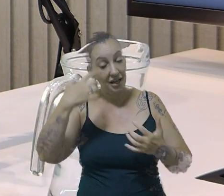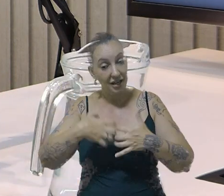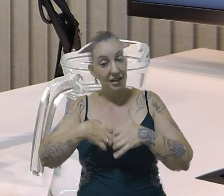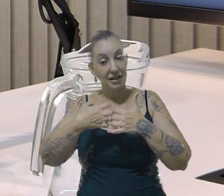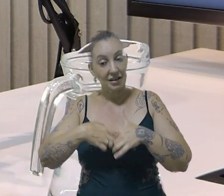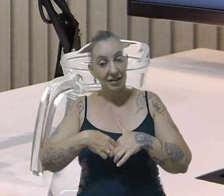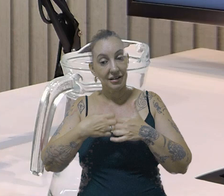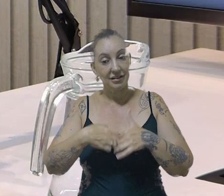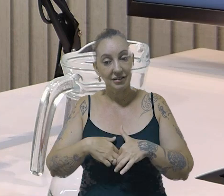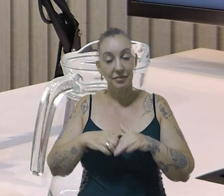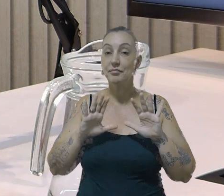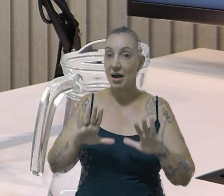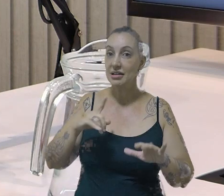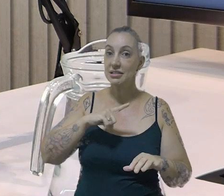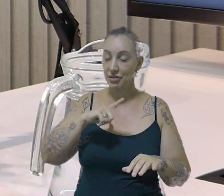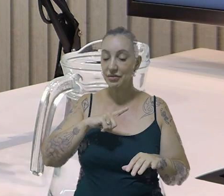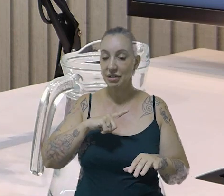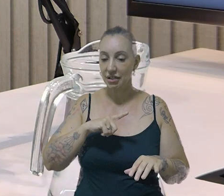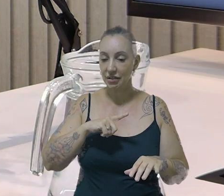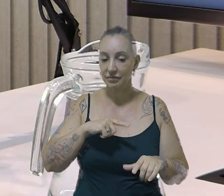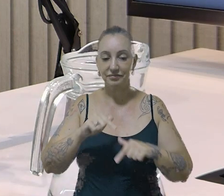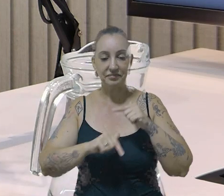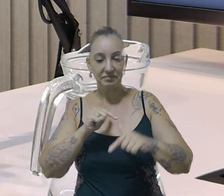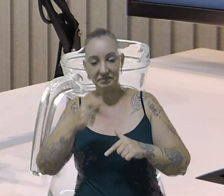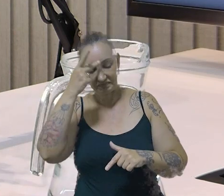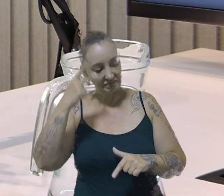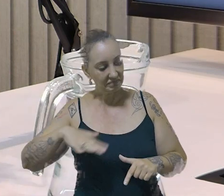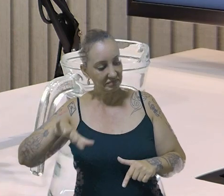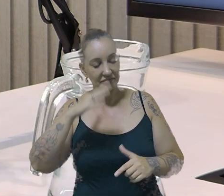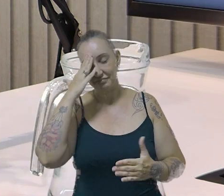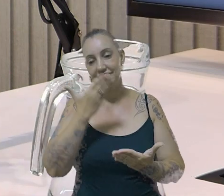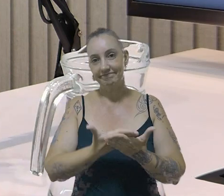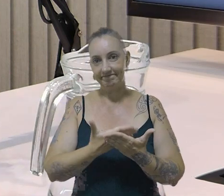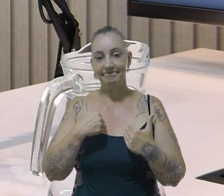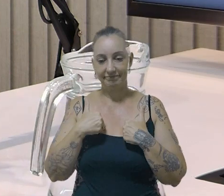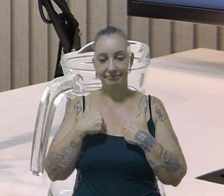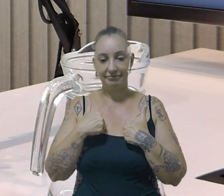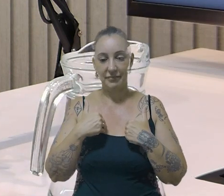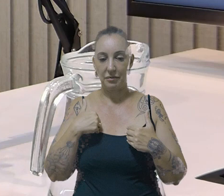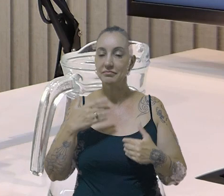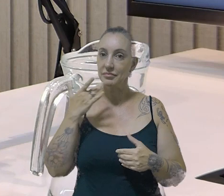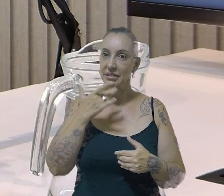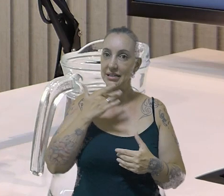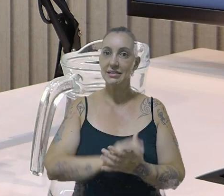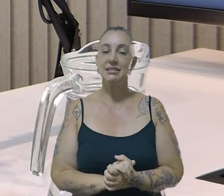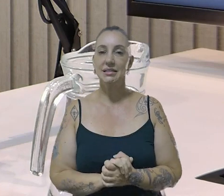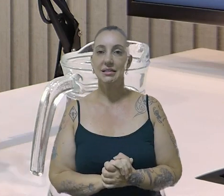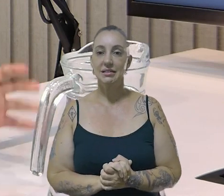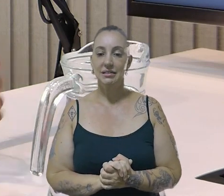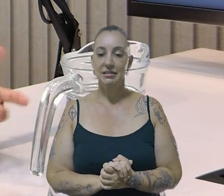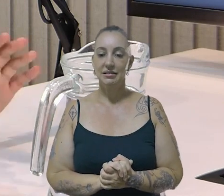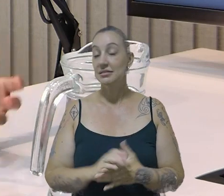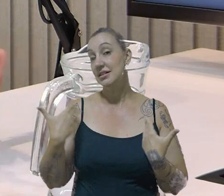é mas eu tenho assim trabalhado com pessoas que confiam demais e tem sido bem gostoso assim aí